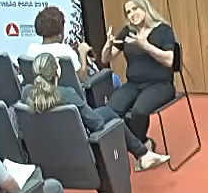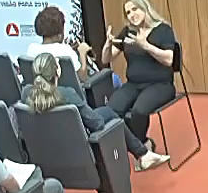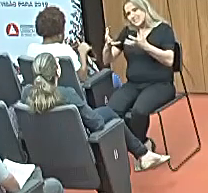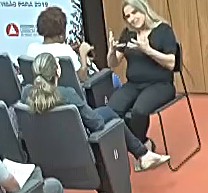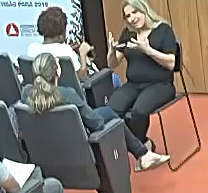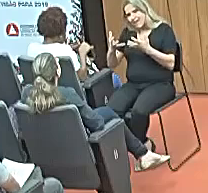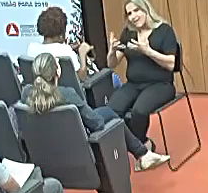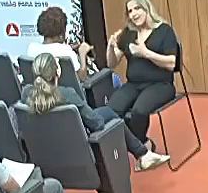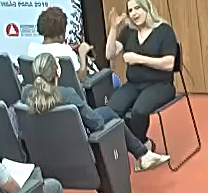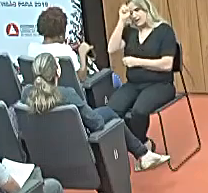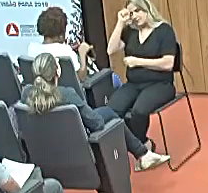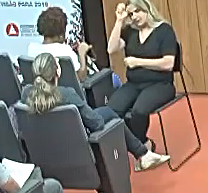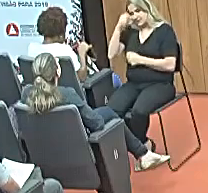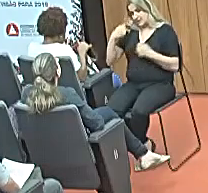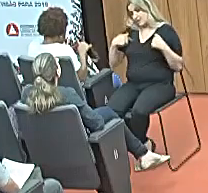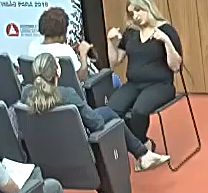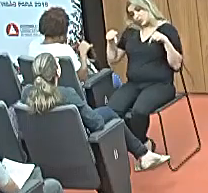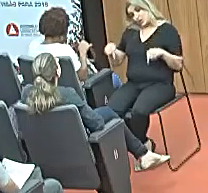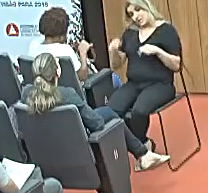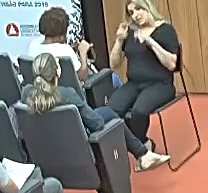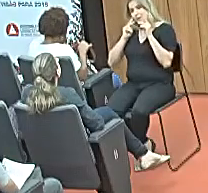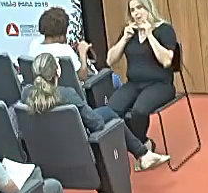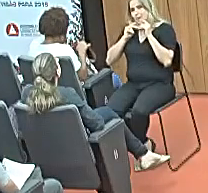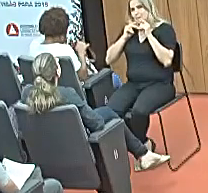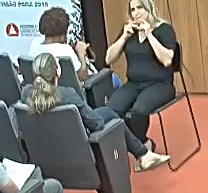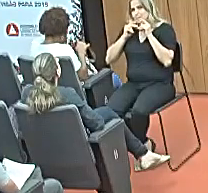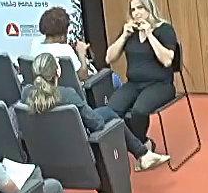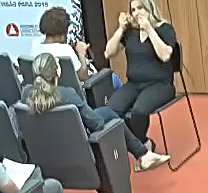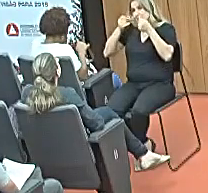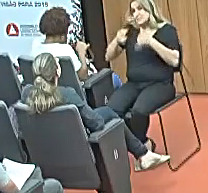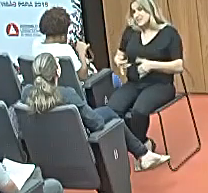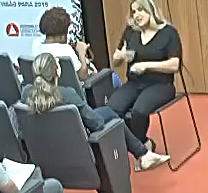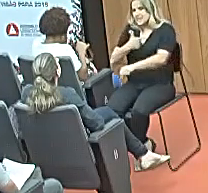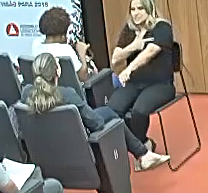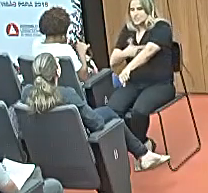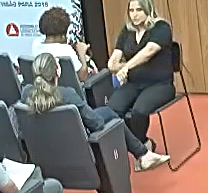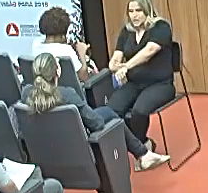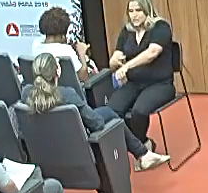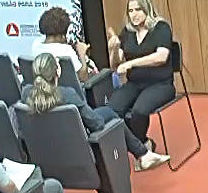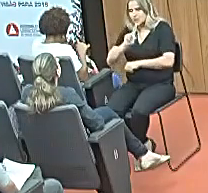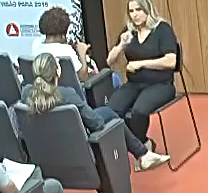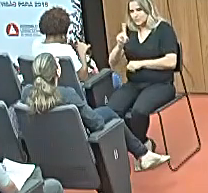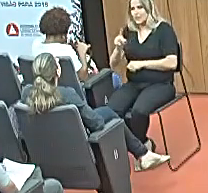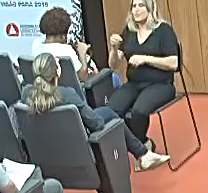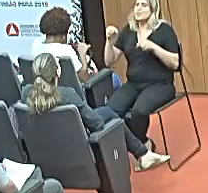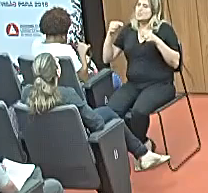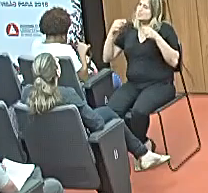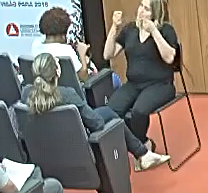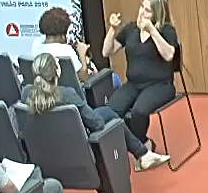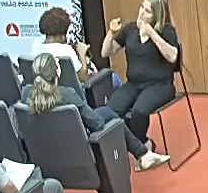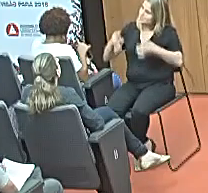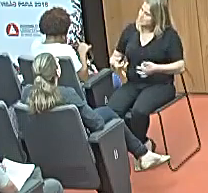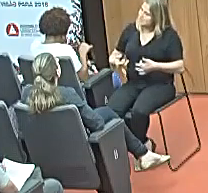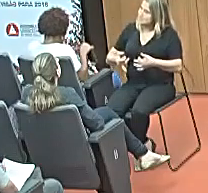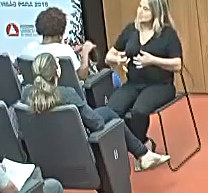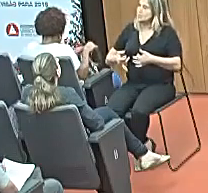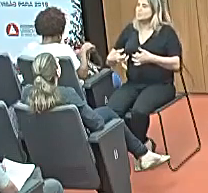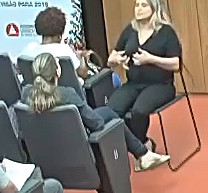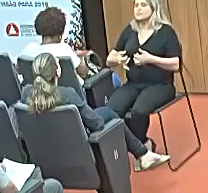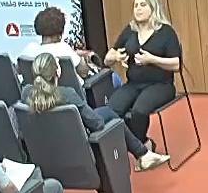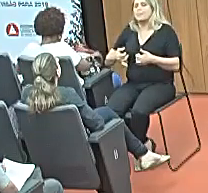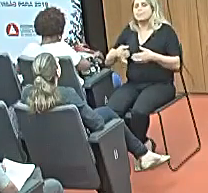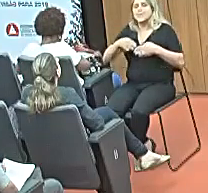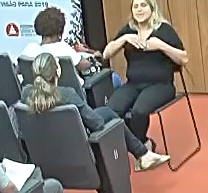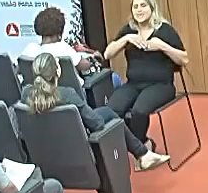eu estou aqui não para falar de educação está aqui pra falar de transporte trânsito né que foi o